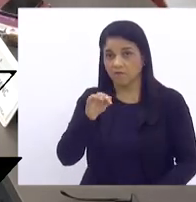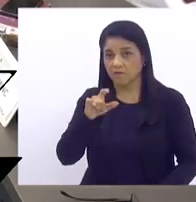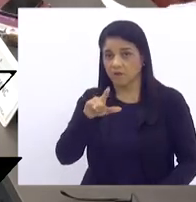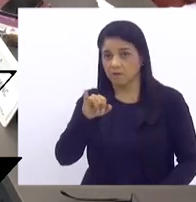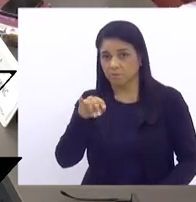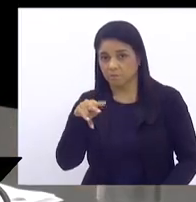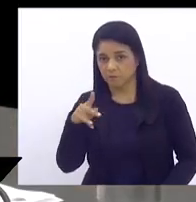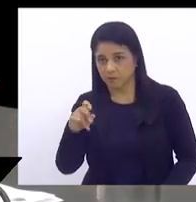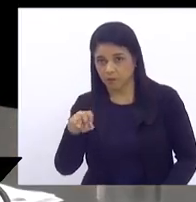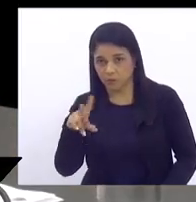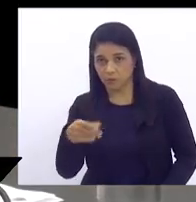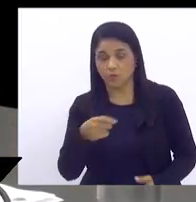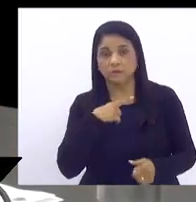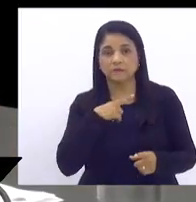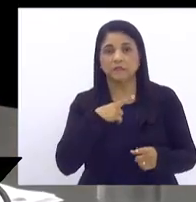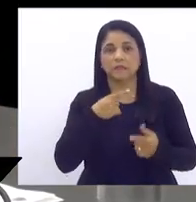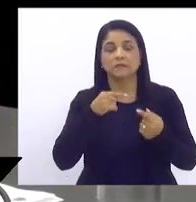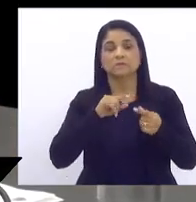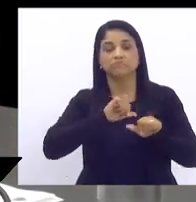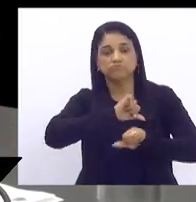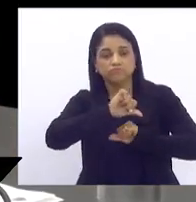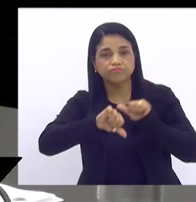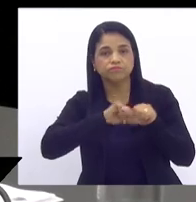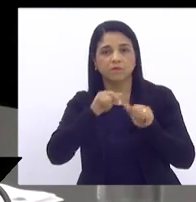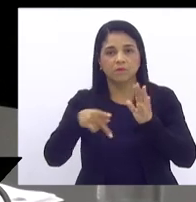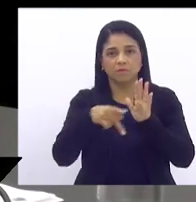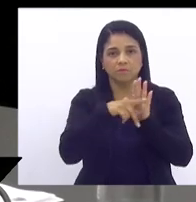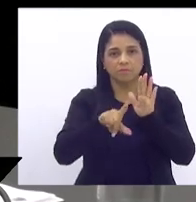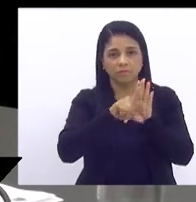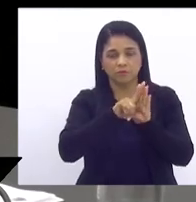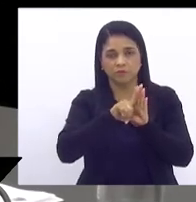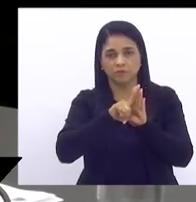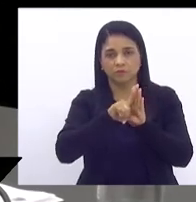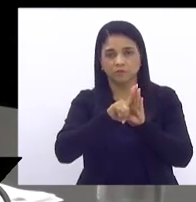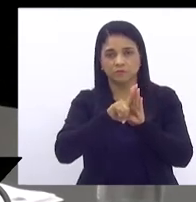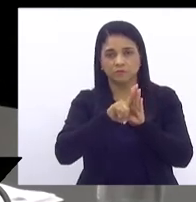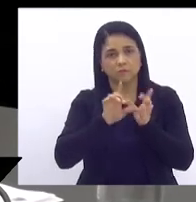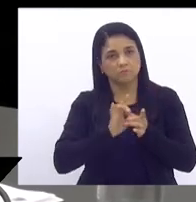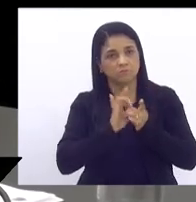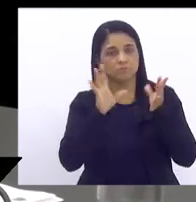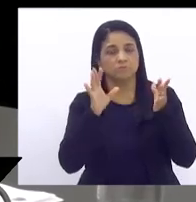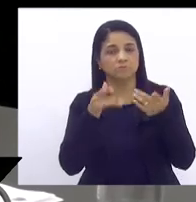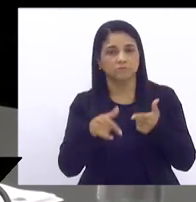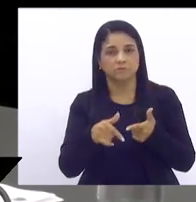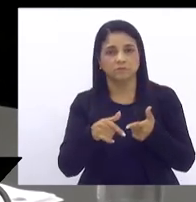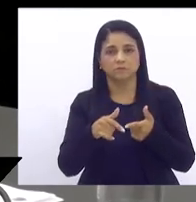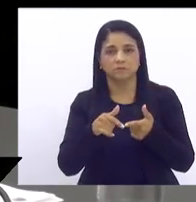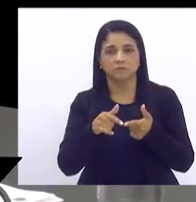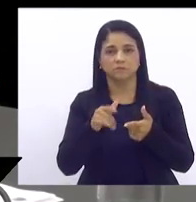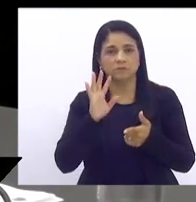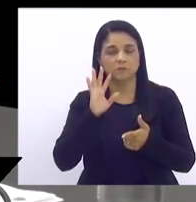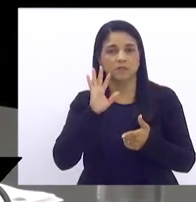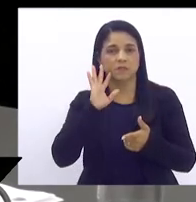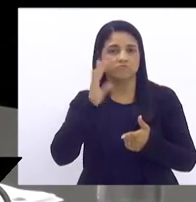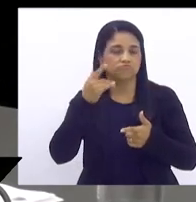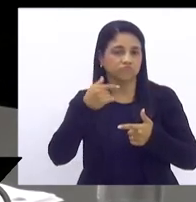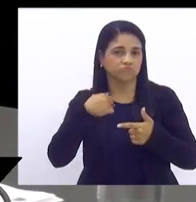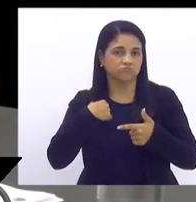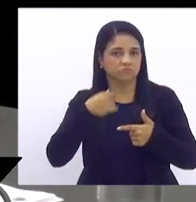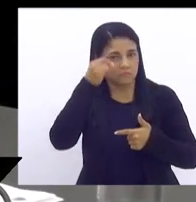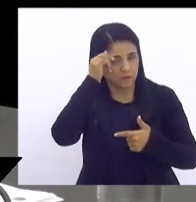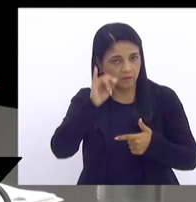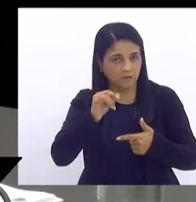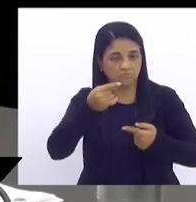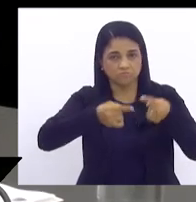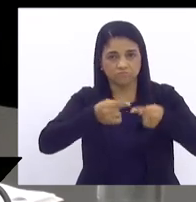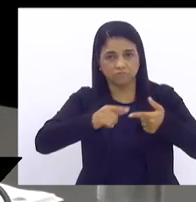elas... tem o condão de transformar o projeto em autorizativo, inclusive para sanar a eventual discussão de iniciativa do